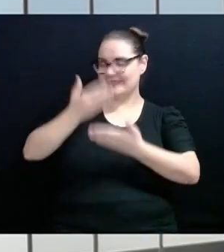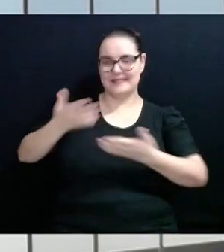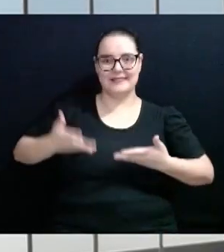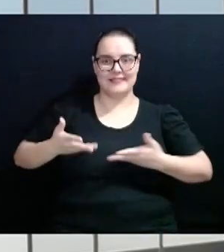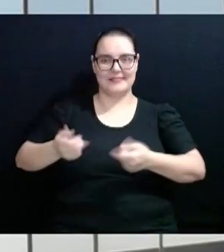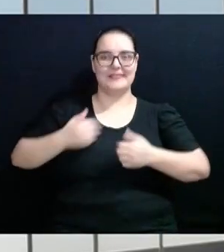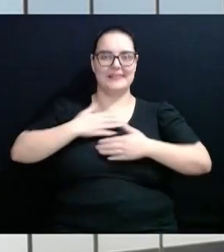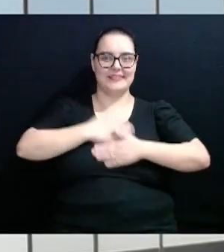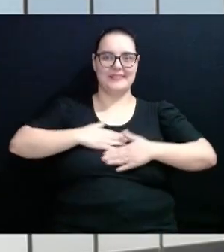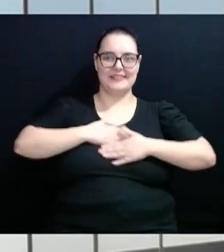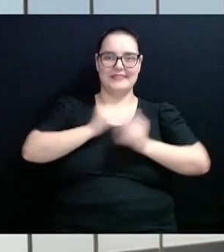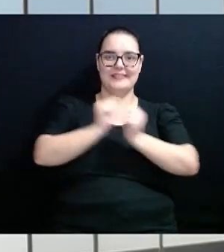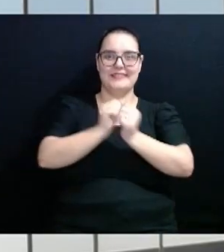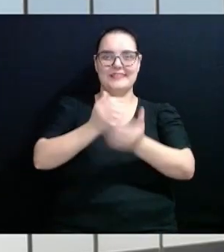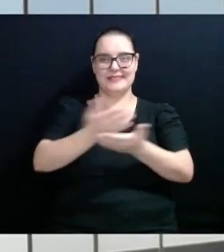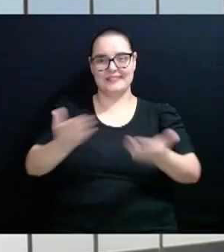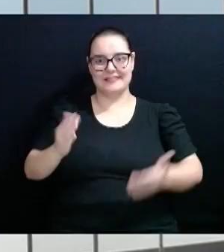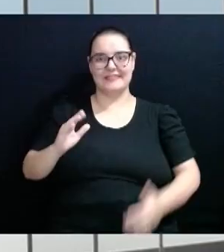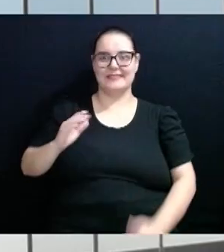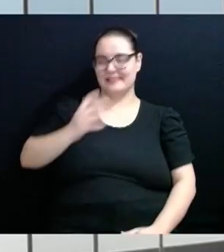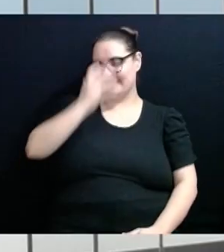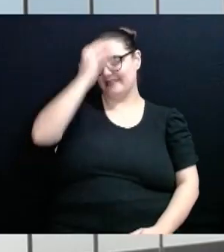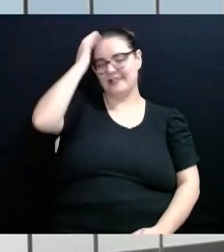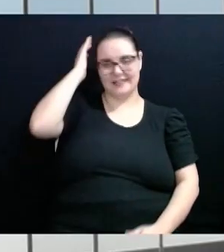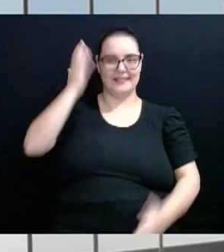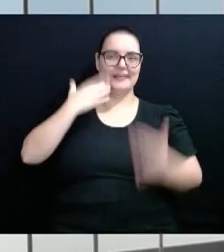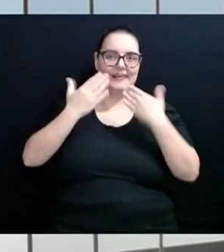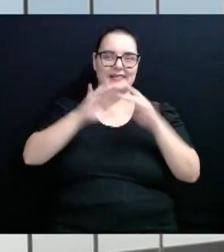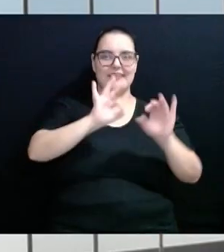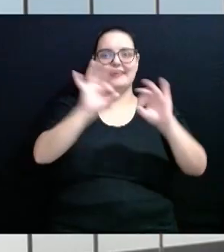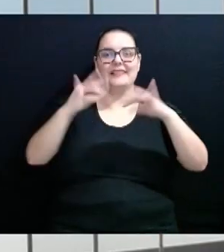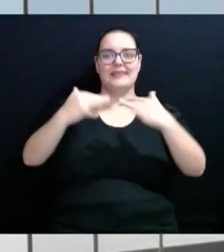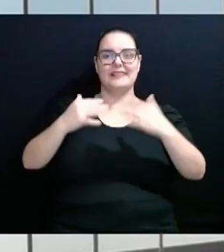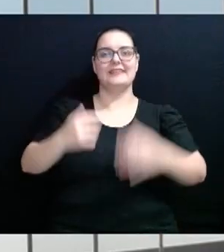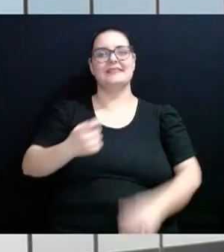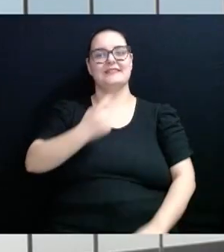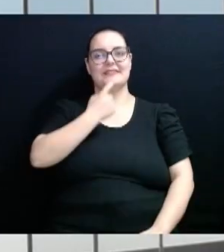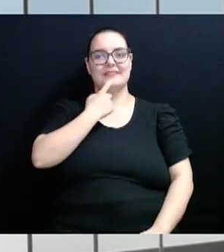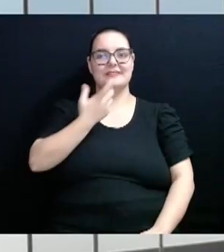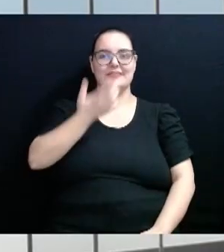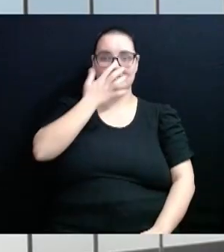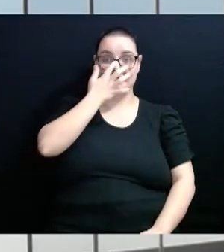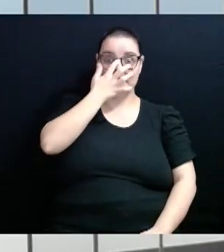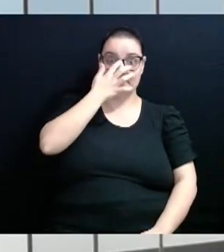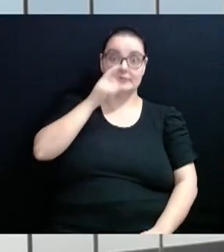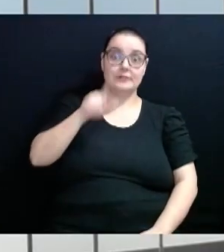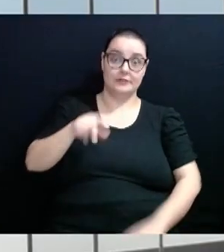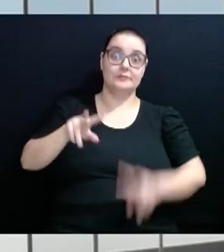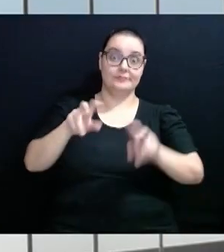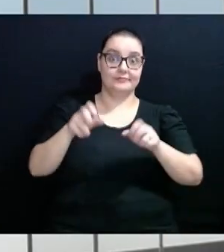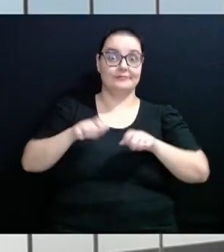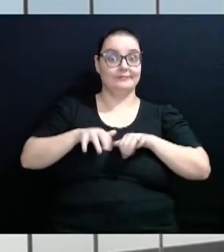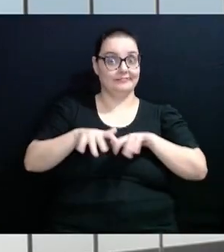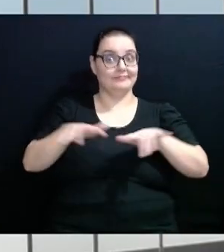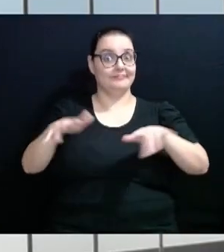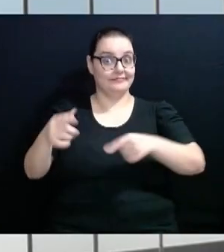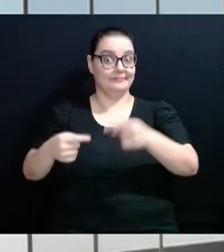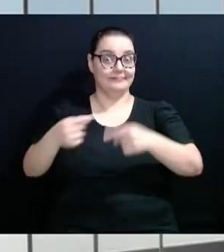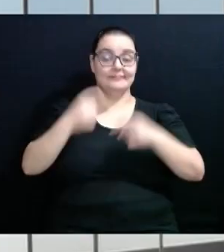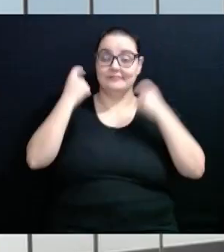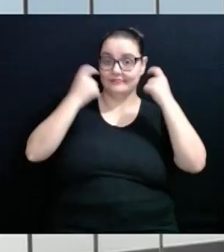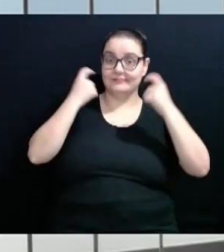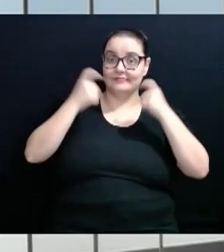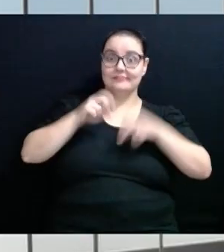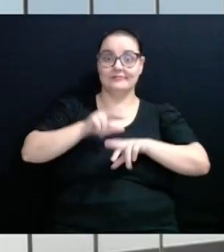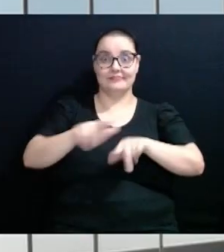com você, Carla, falar com os telespectadores de Campinas. É um tema que tem preocupado bastante todos